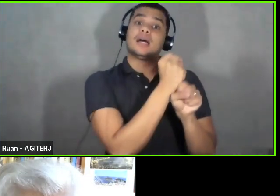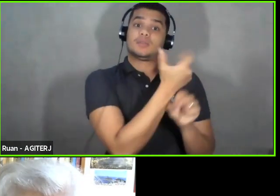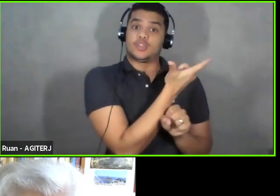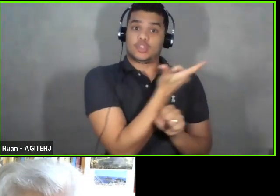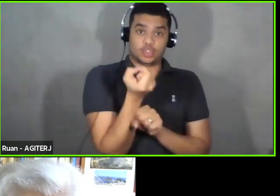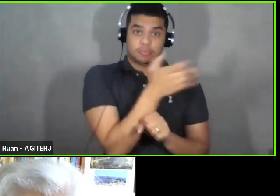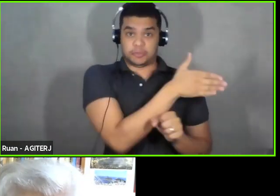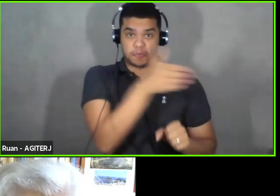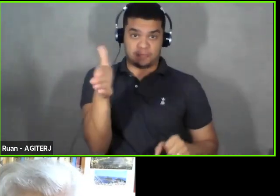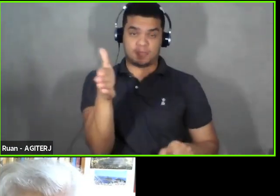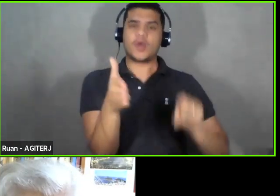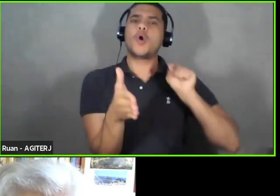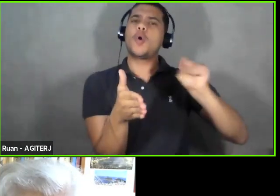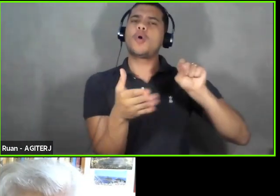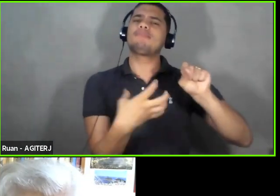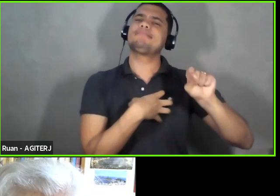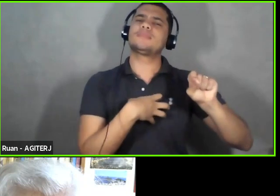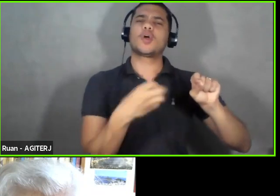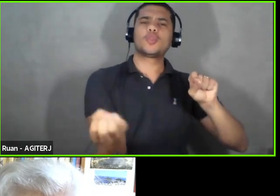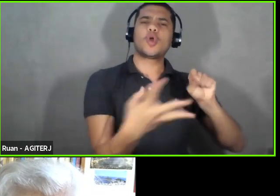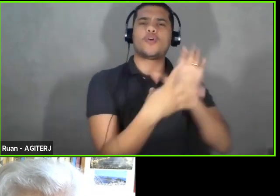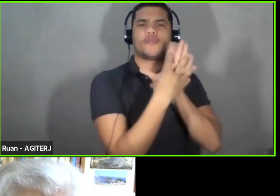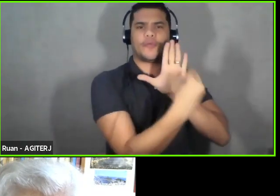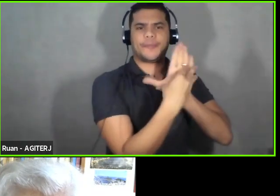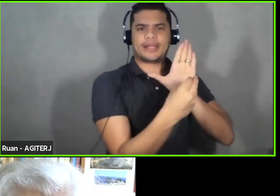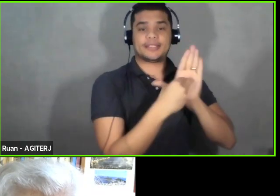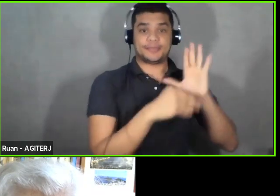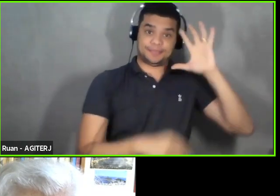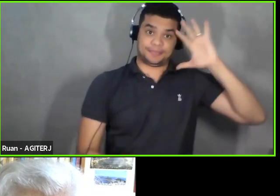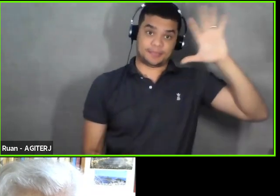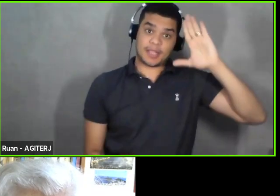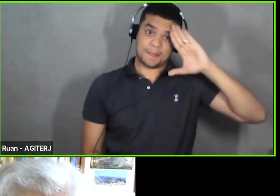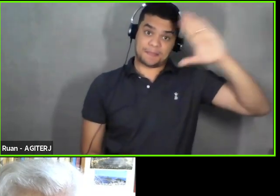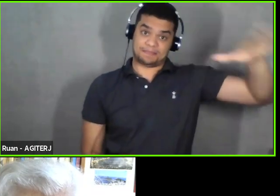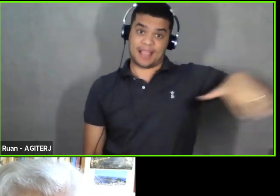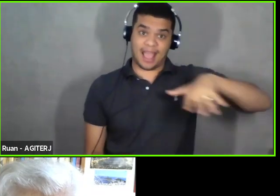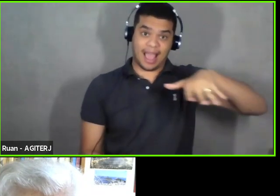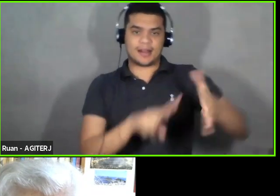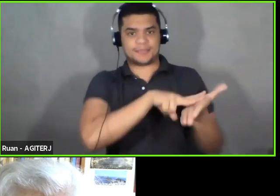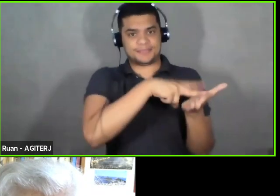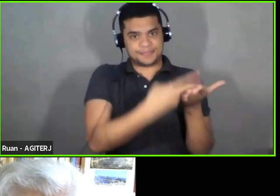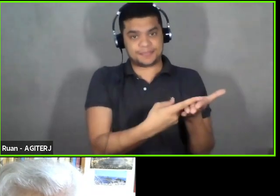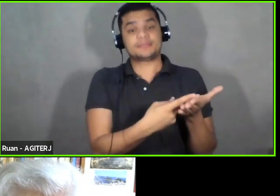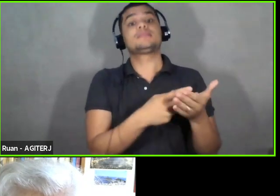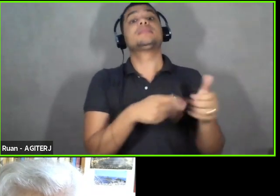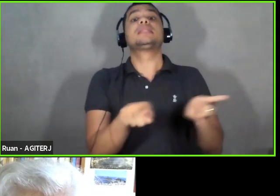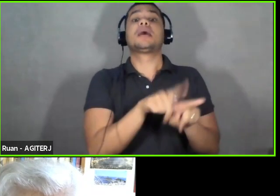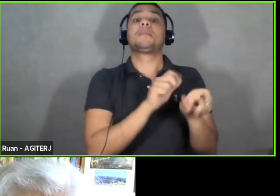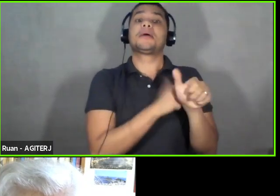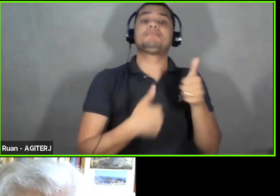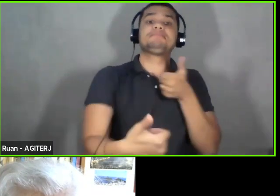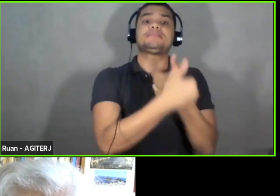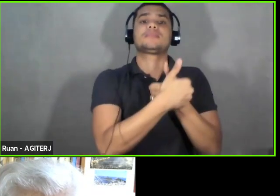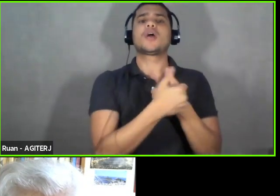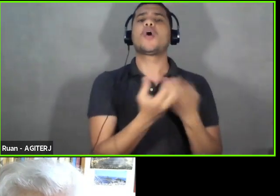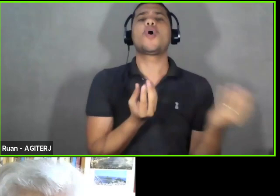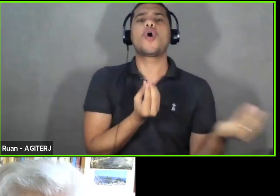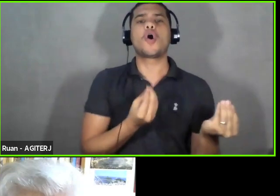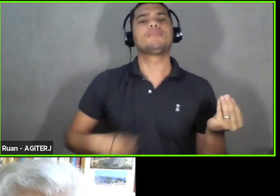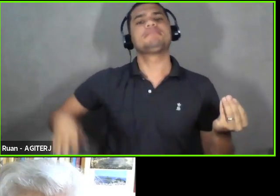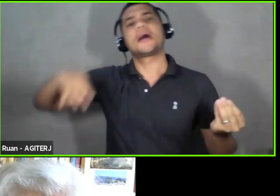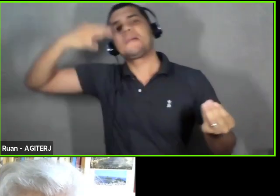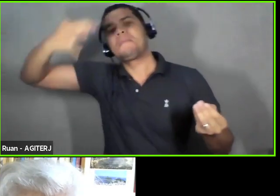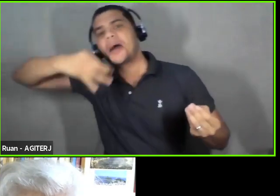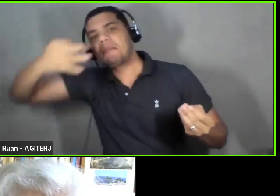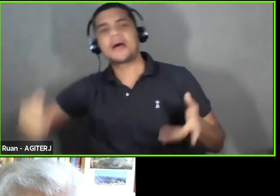na produção de novos paradigmas e teorias, pelo menos na área da tradução. E o protagonismo passou a ser dos